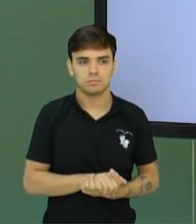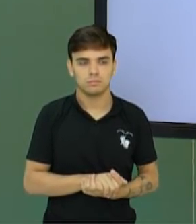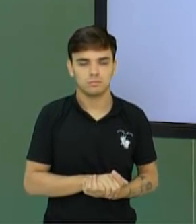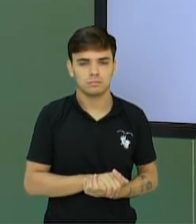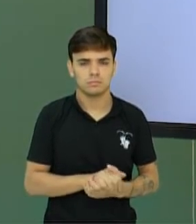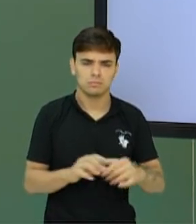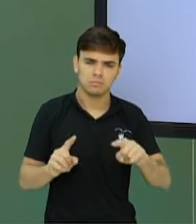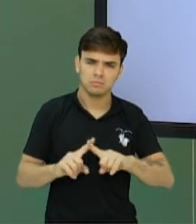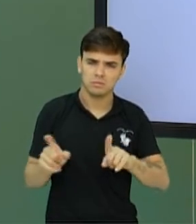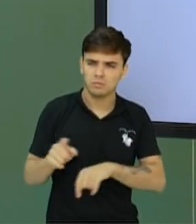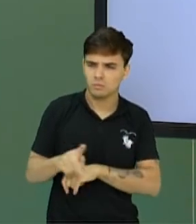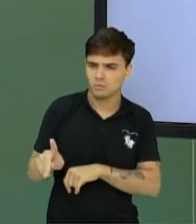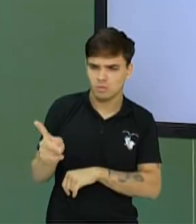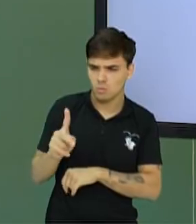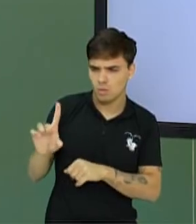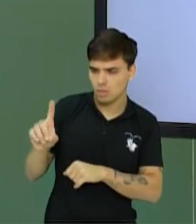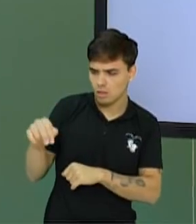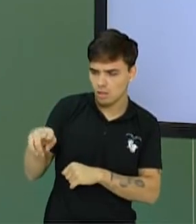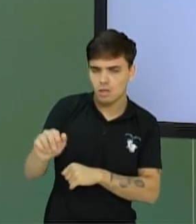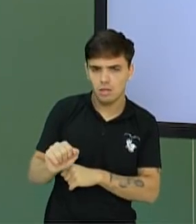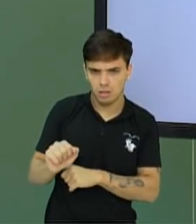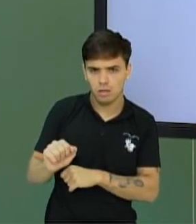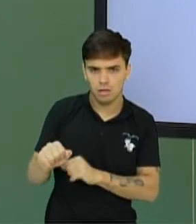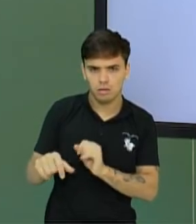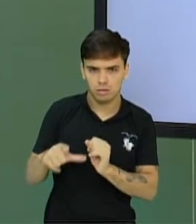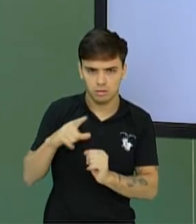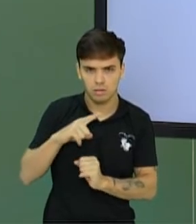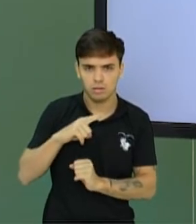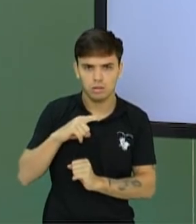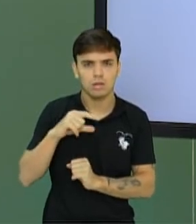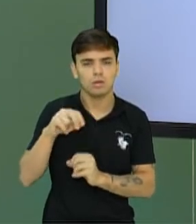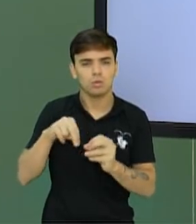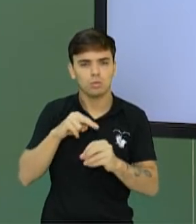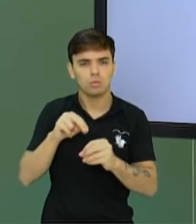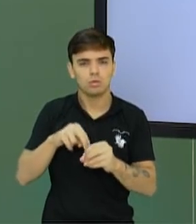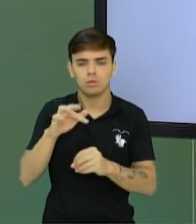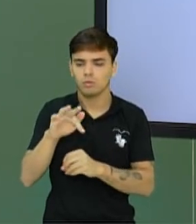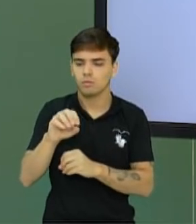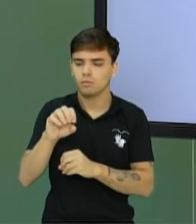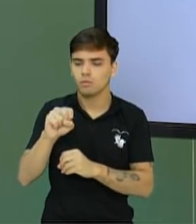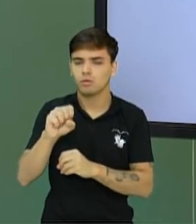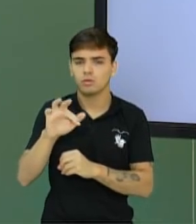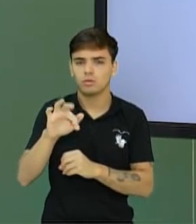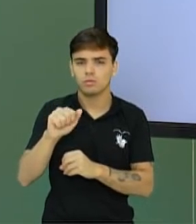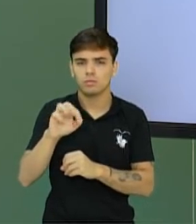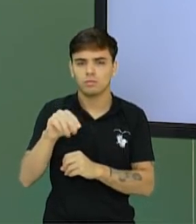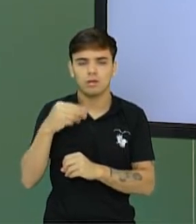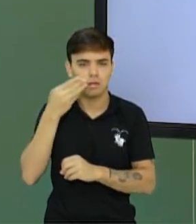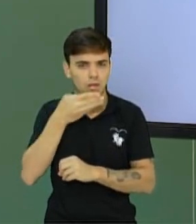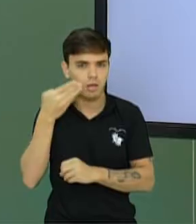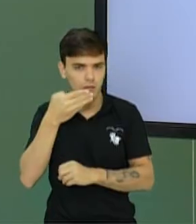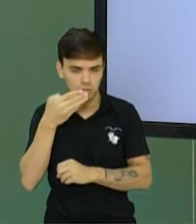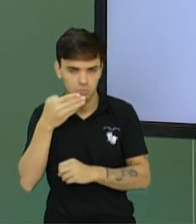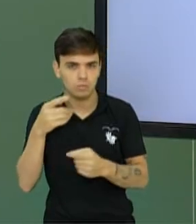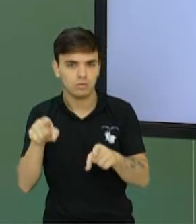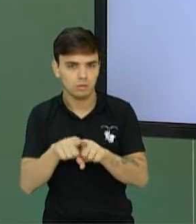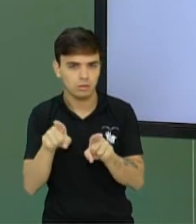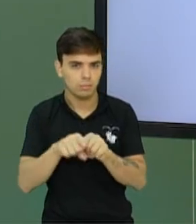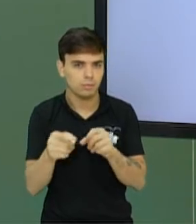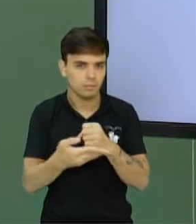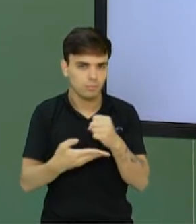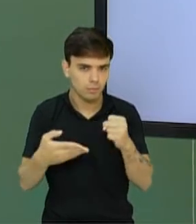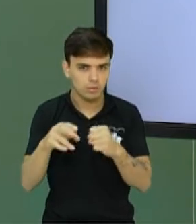Professor, mas você não falou que o DNA era formado por nucleotídeos, onde ele tem o radical fosfato, o açúcar e a